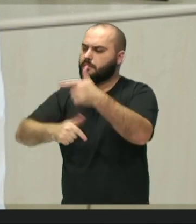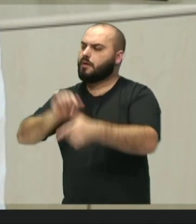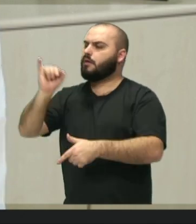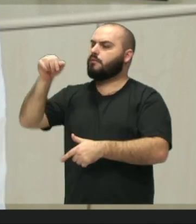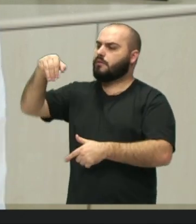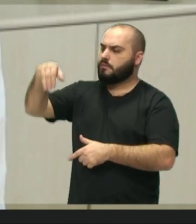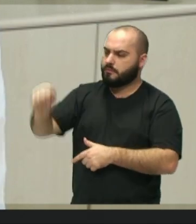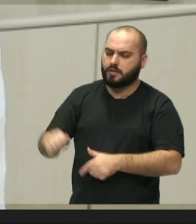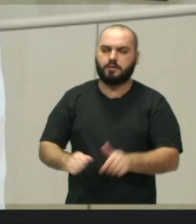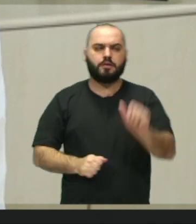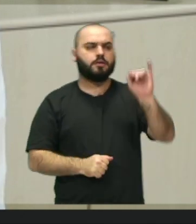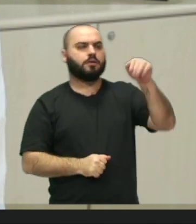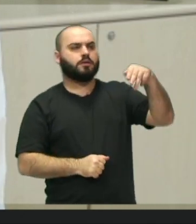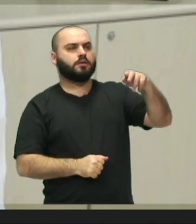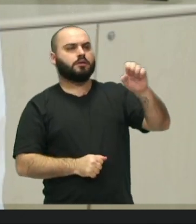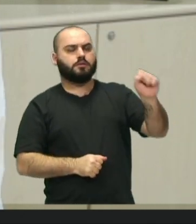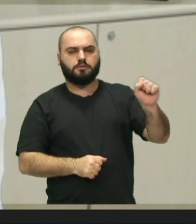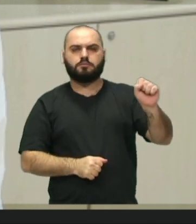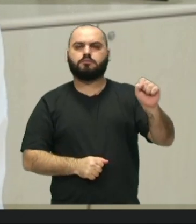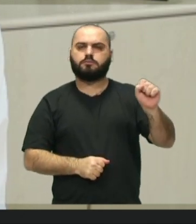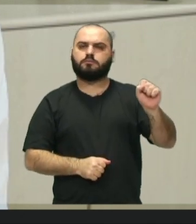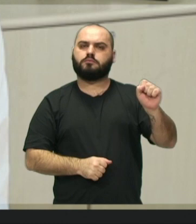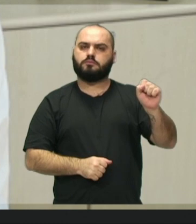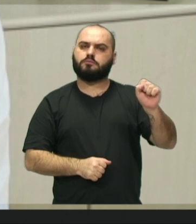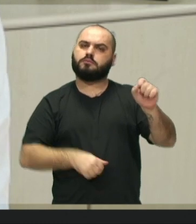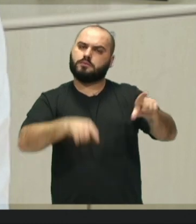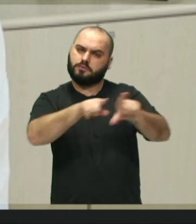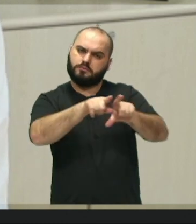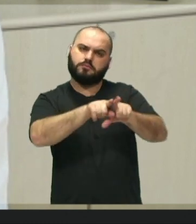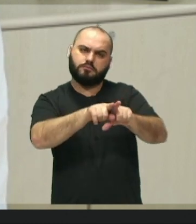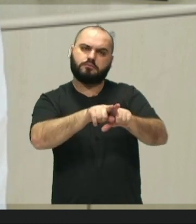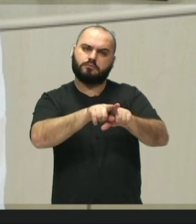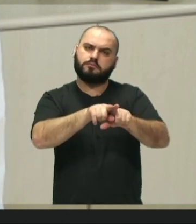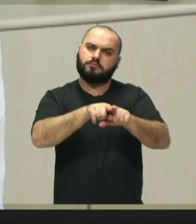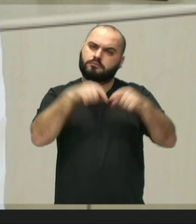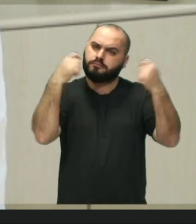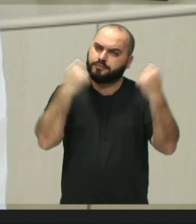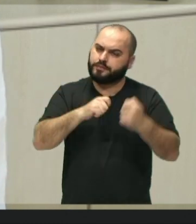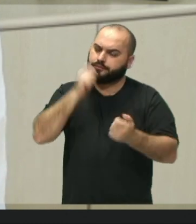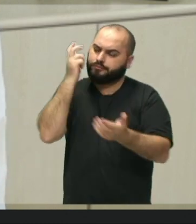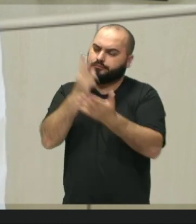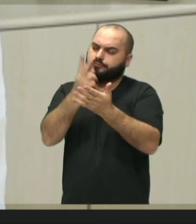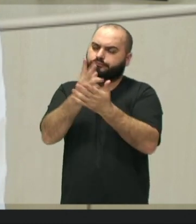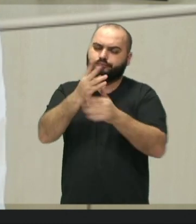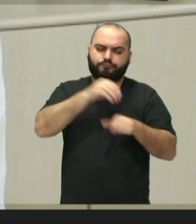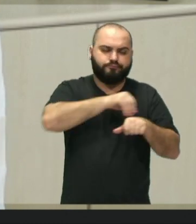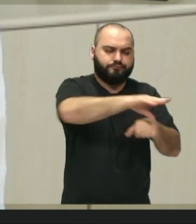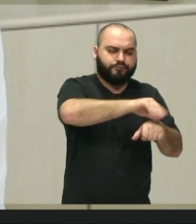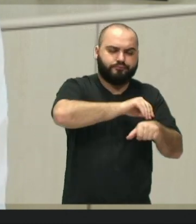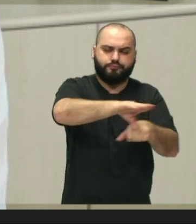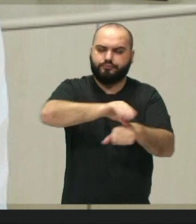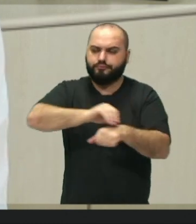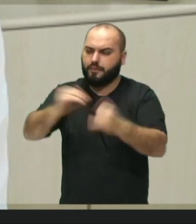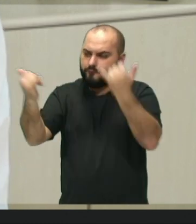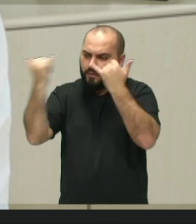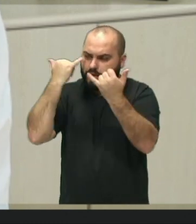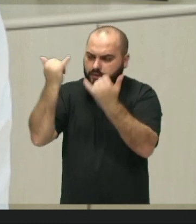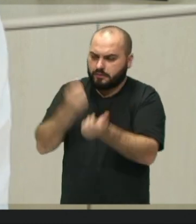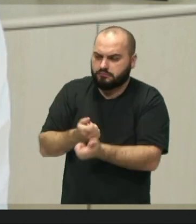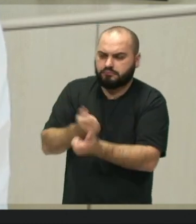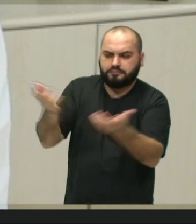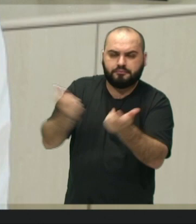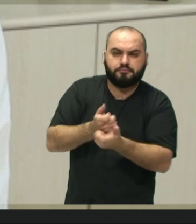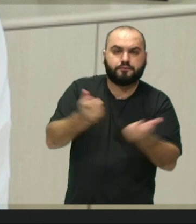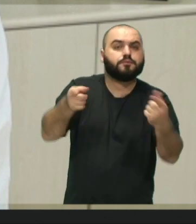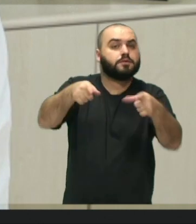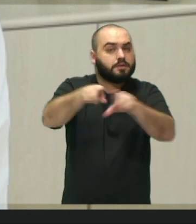INES, até por um princípio republicano, no qual a gente deve municiar eles das devidas informações, e também o